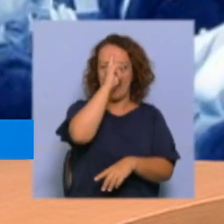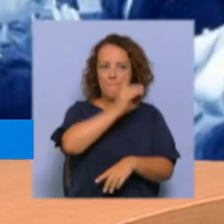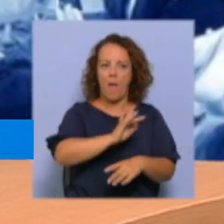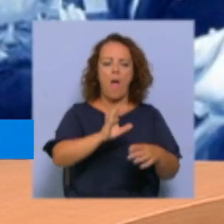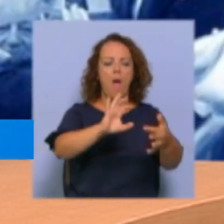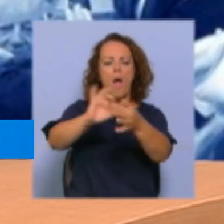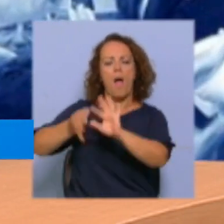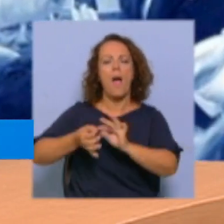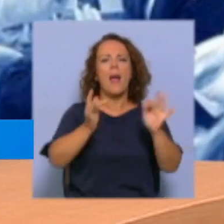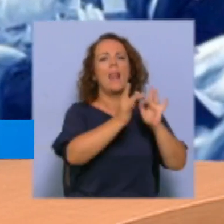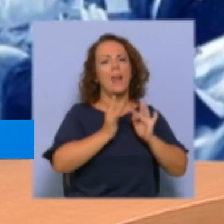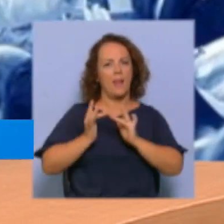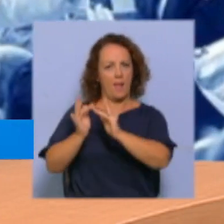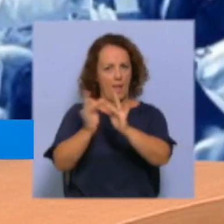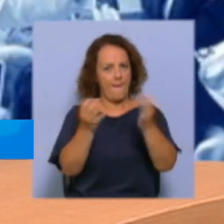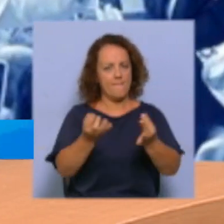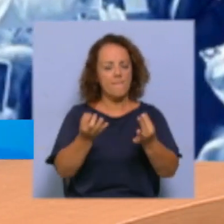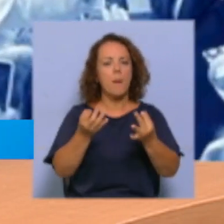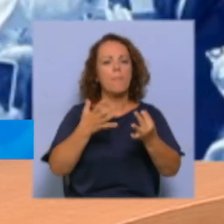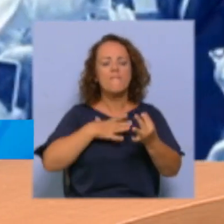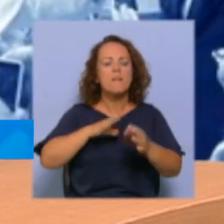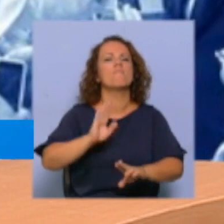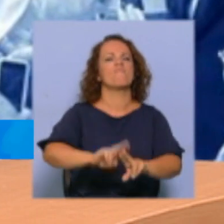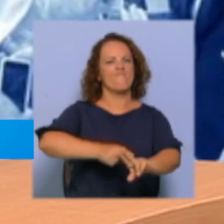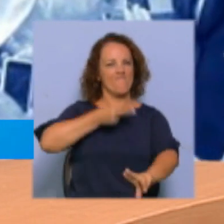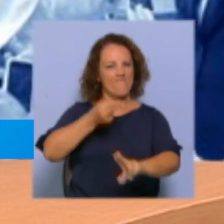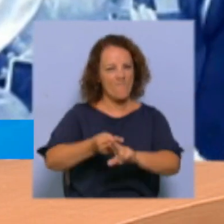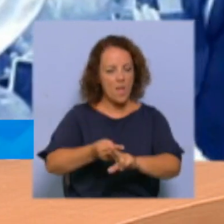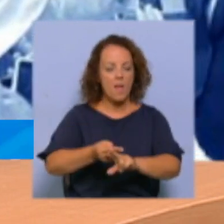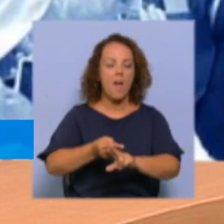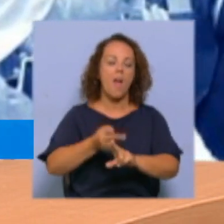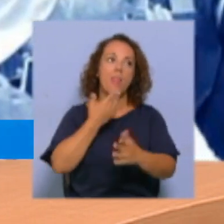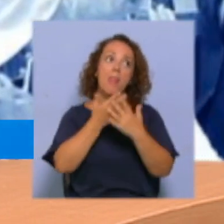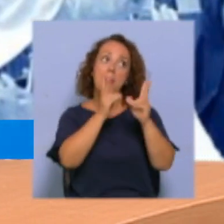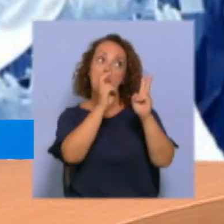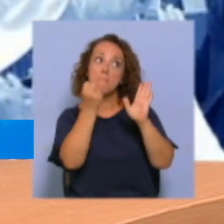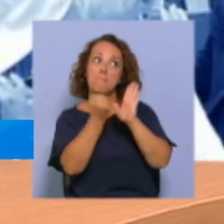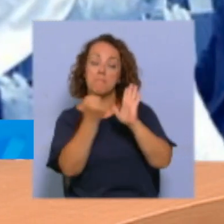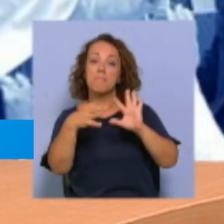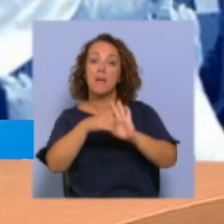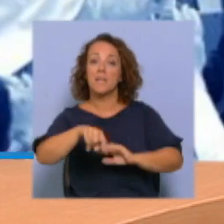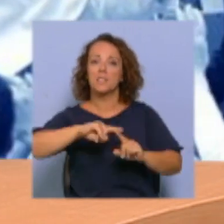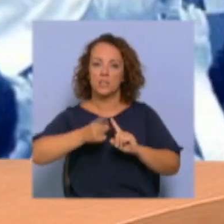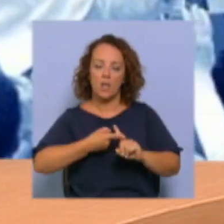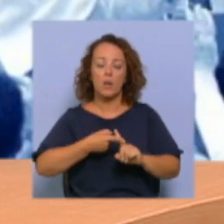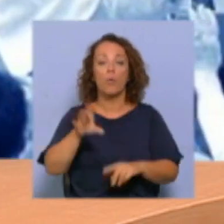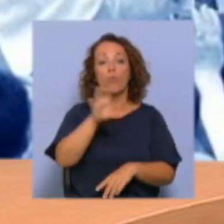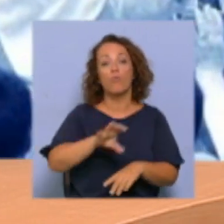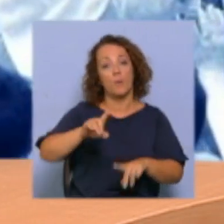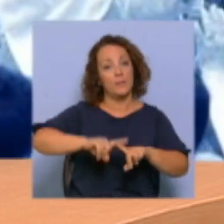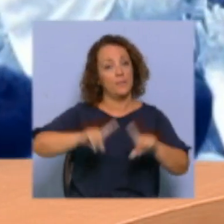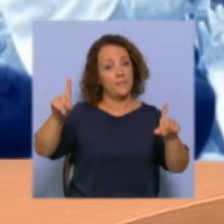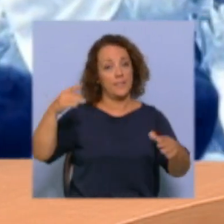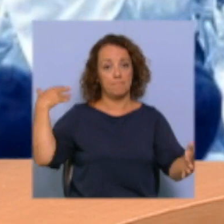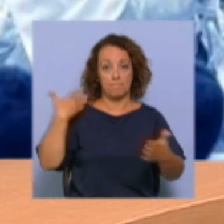Mas nós queremos estar mais do que ligados e achámos que poderia ser um bom mote para as jornadas deste ano, que em tudo vão ser diferentes do que já aconteceu